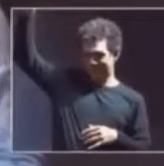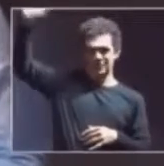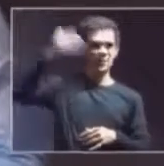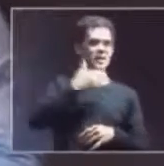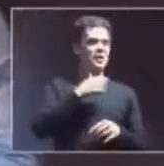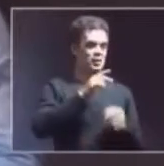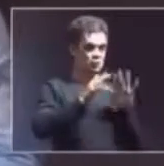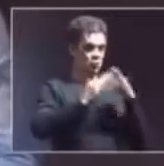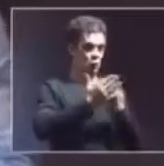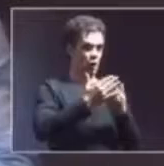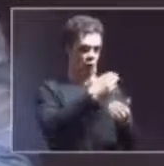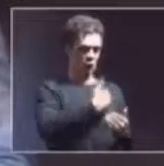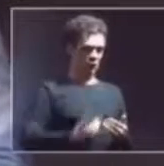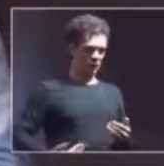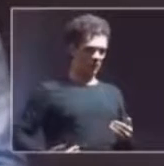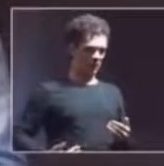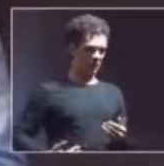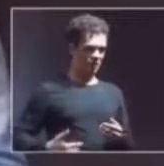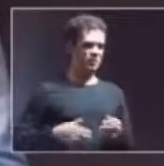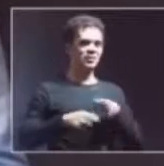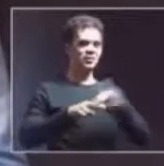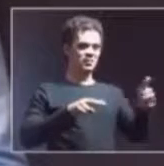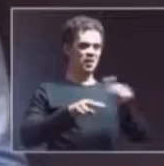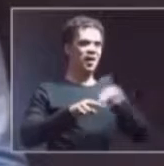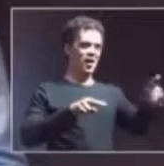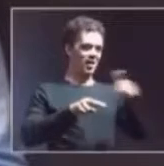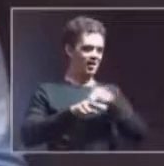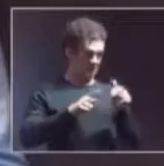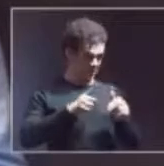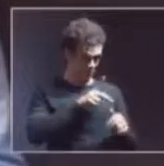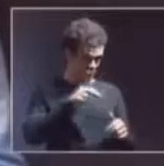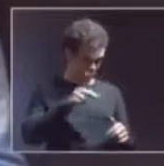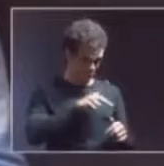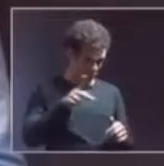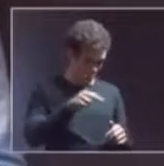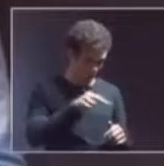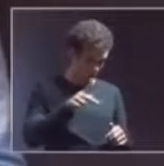pública. Três encarnação numa.